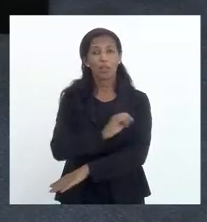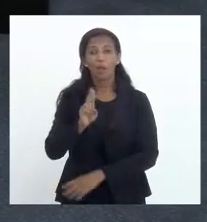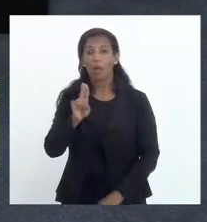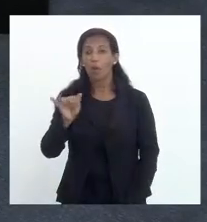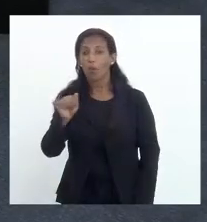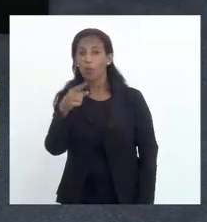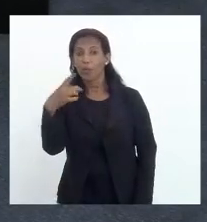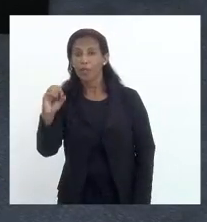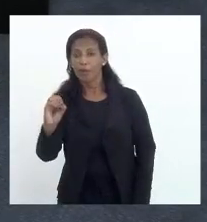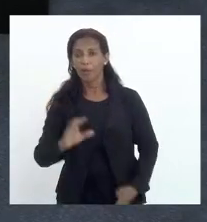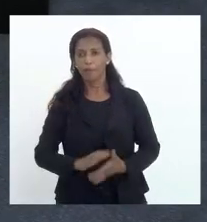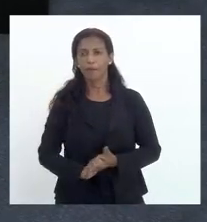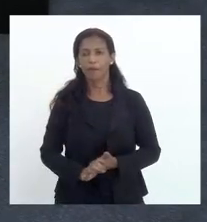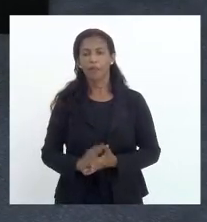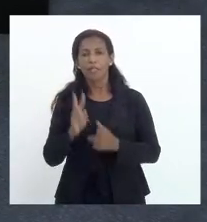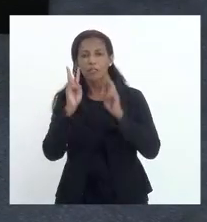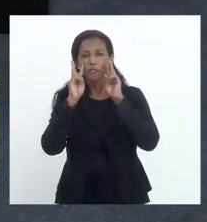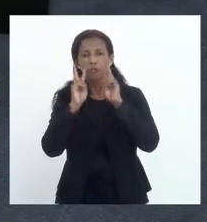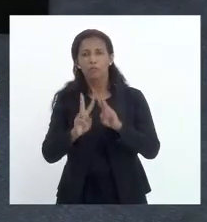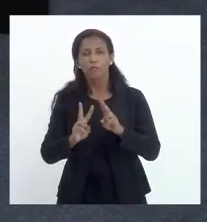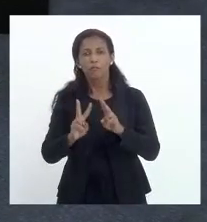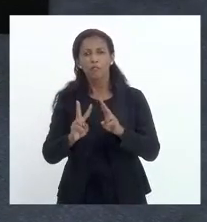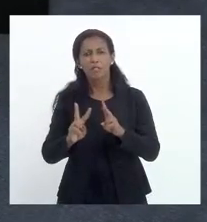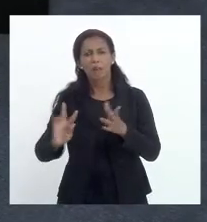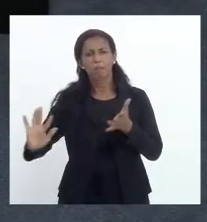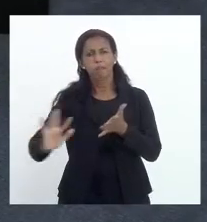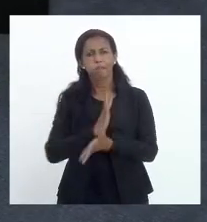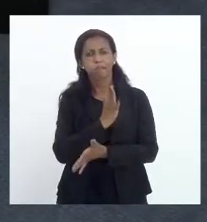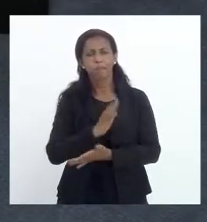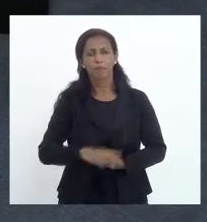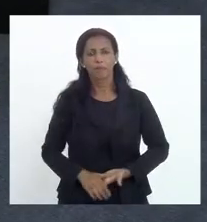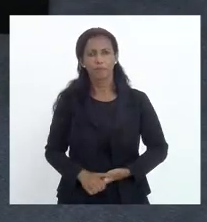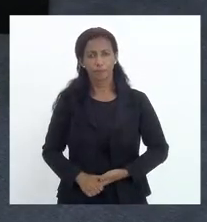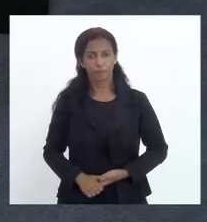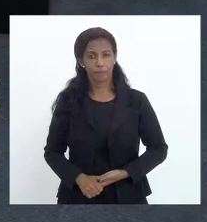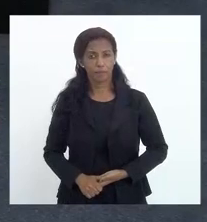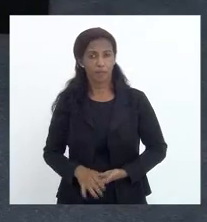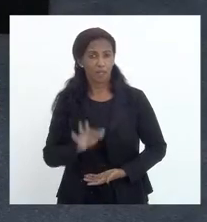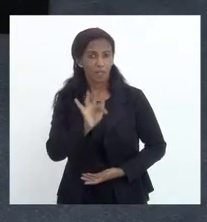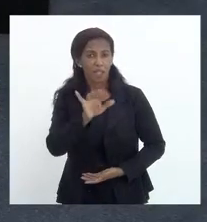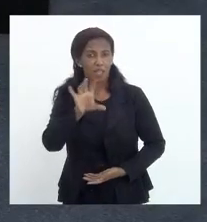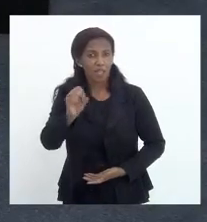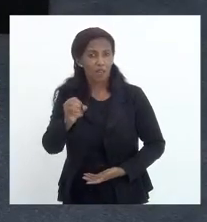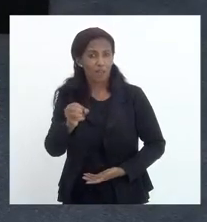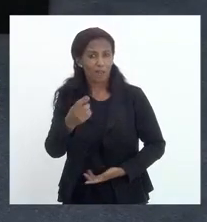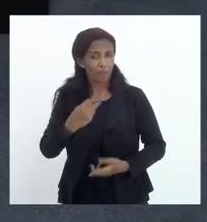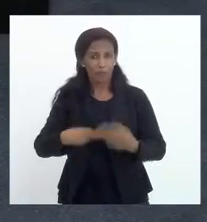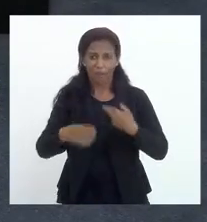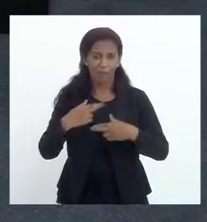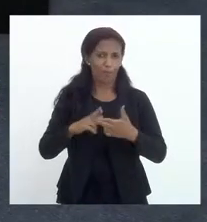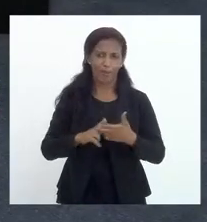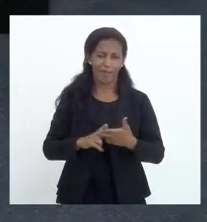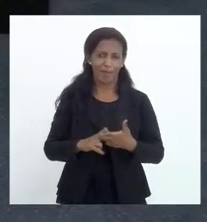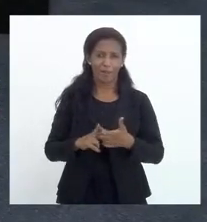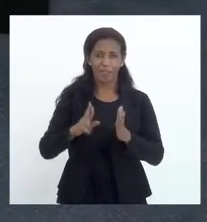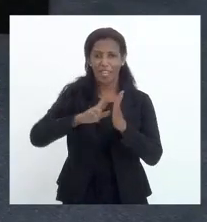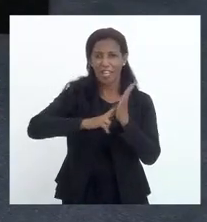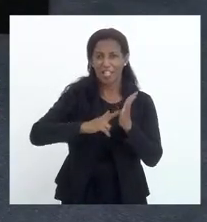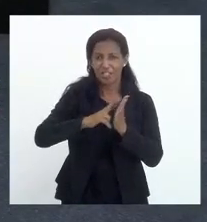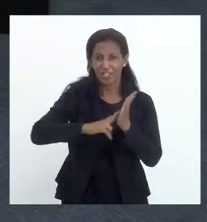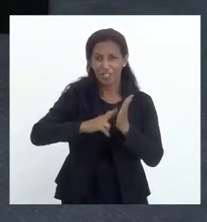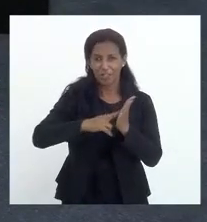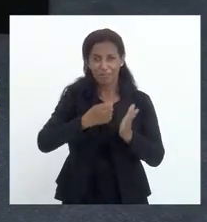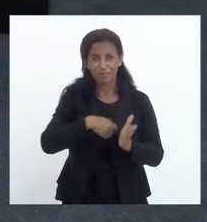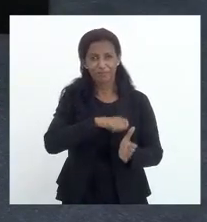União, ele só visa destruir. E é fato que ele não vai recuperar, porque regime de